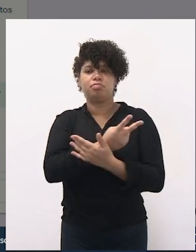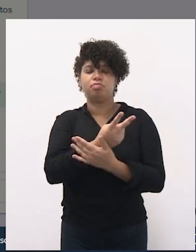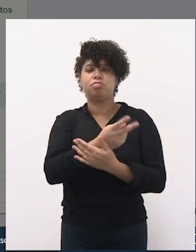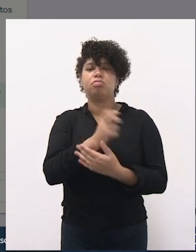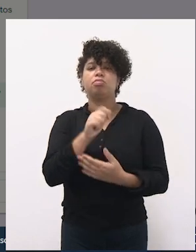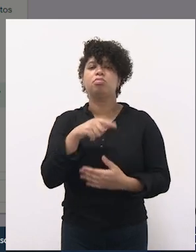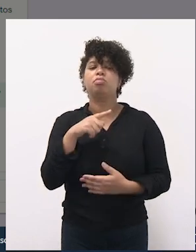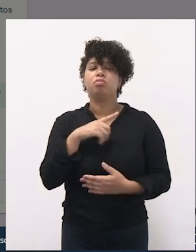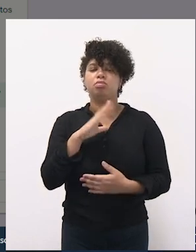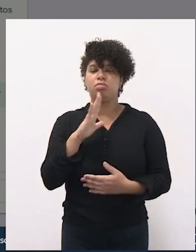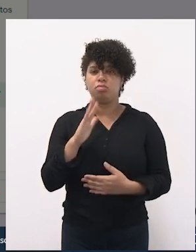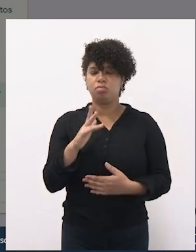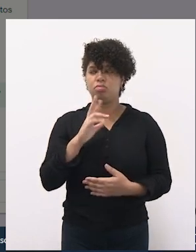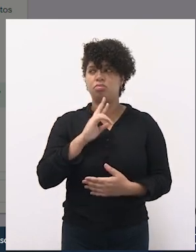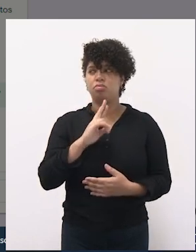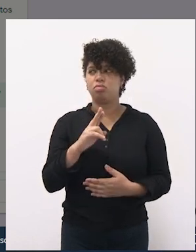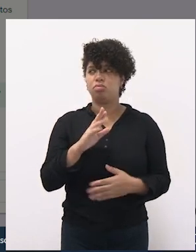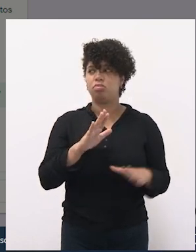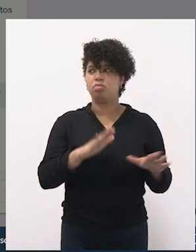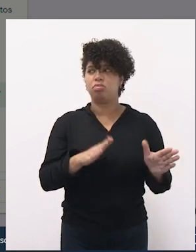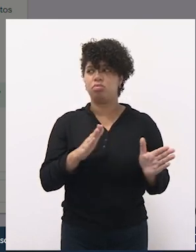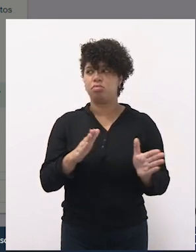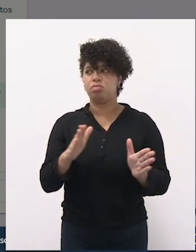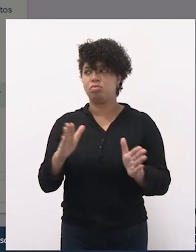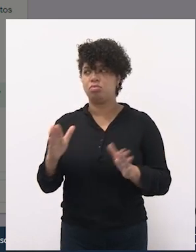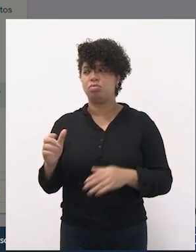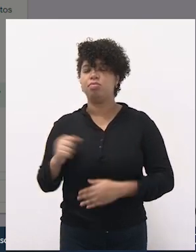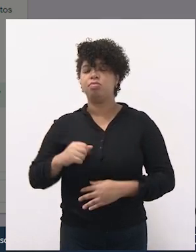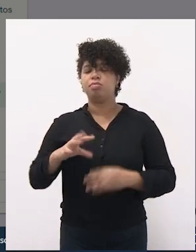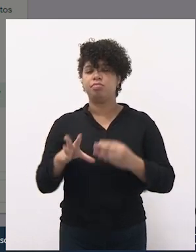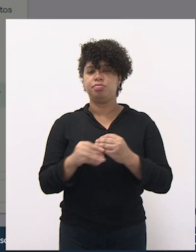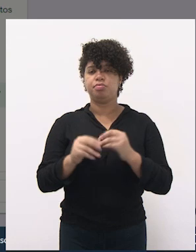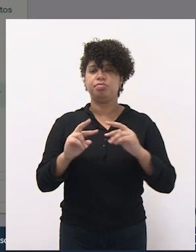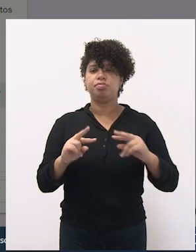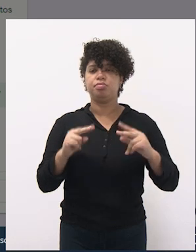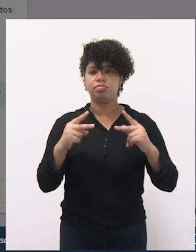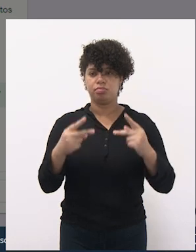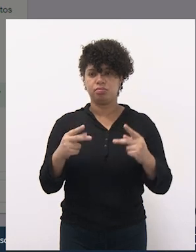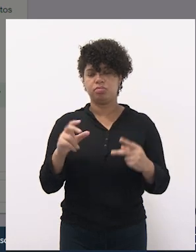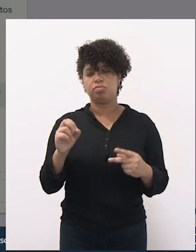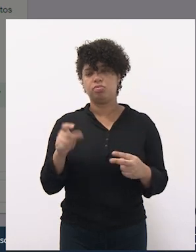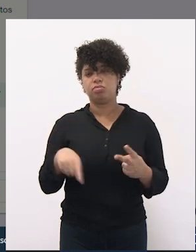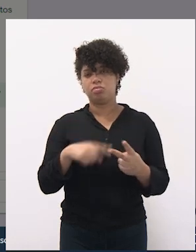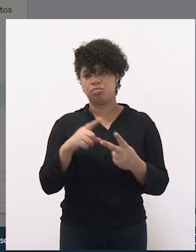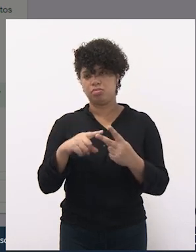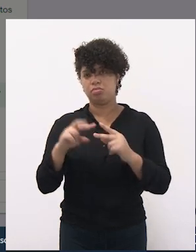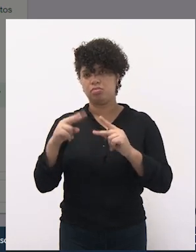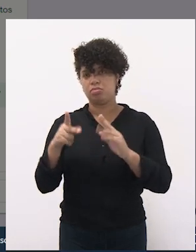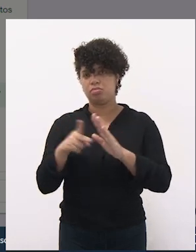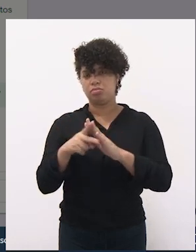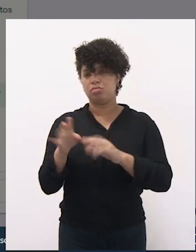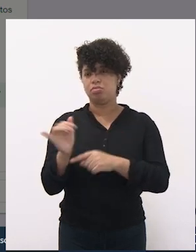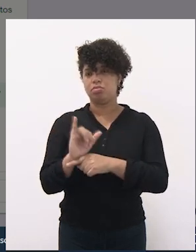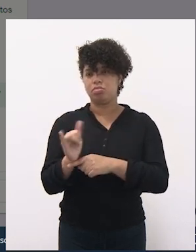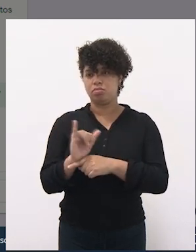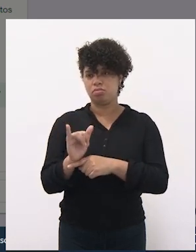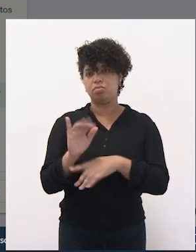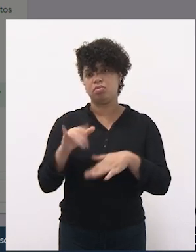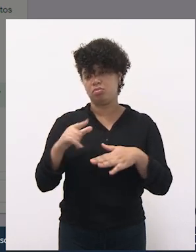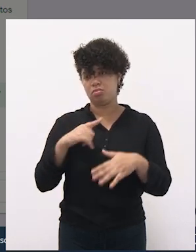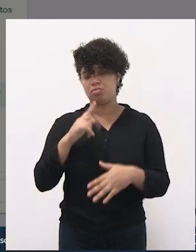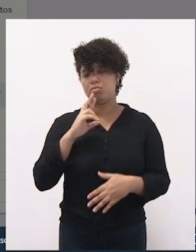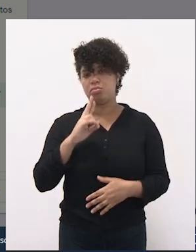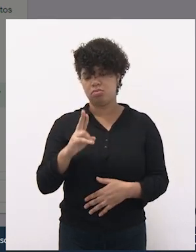gravou a resposta, né, fazendo passo a passo. Você insere esse link aqui, ou você insere um link do YouTube, né? Talvez tenha resposta no